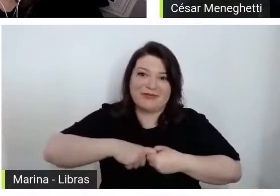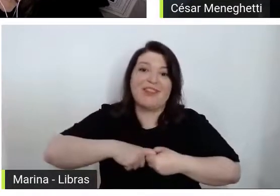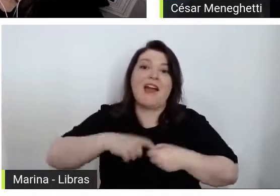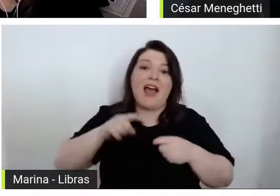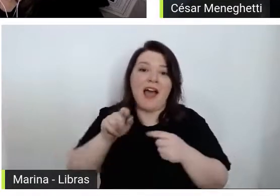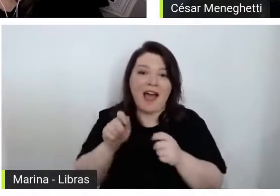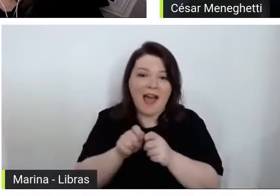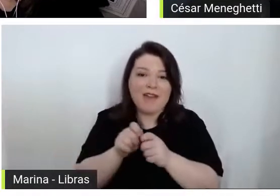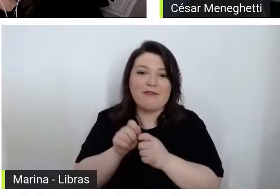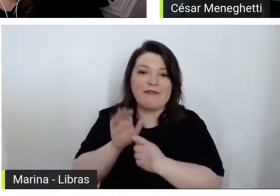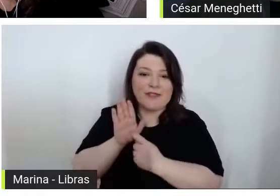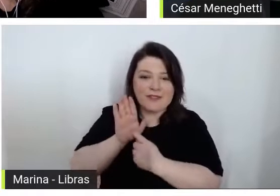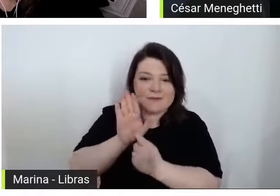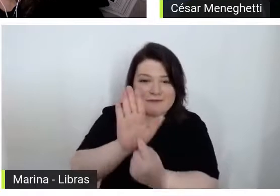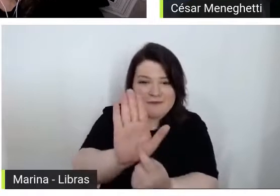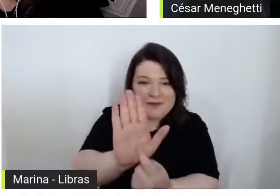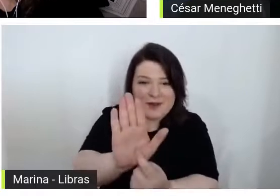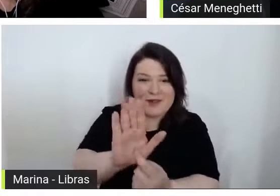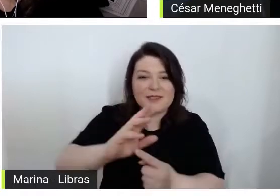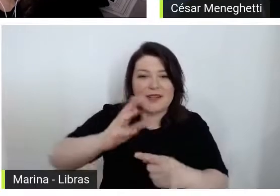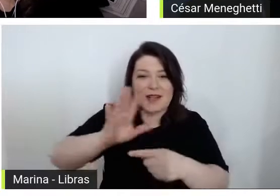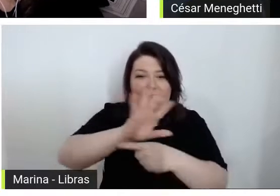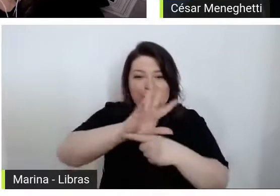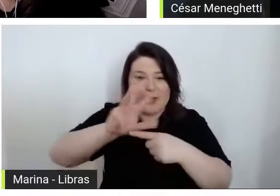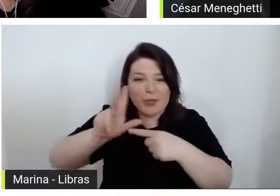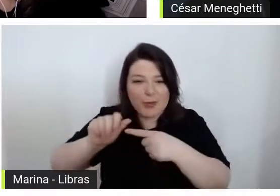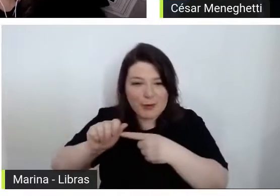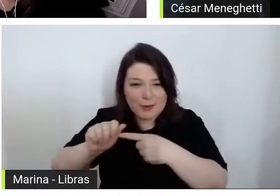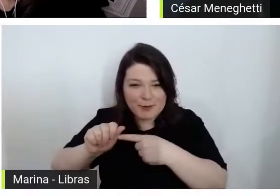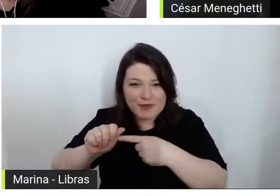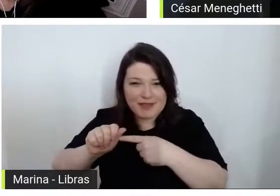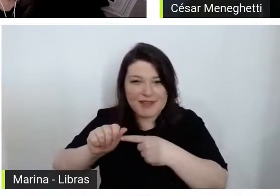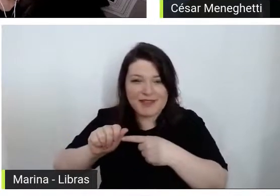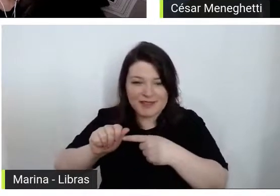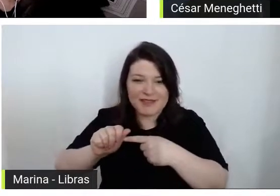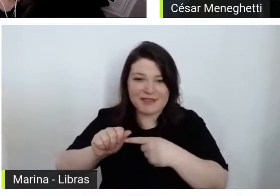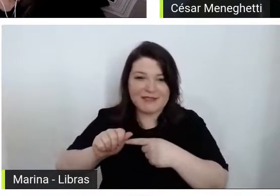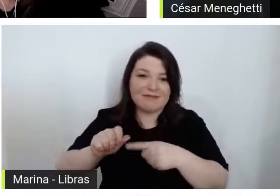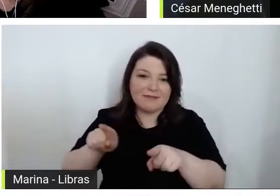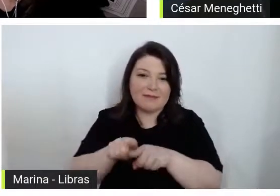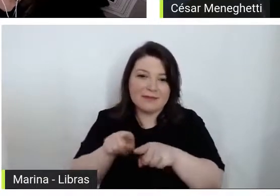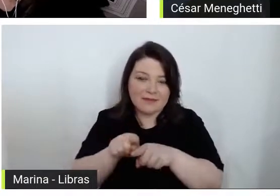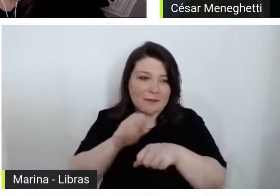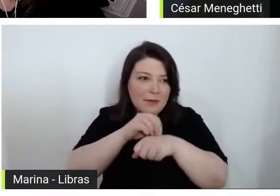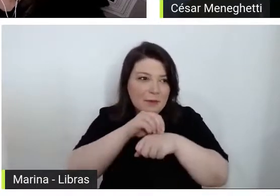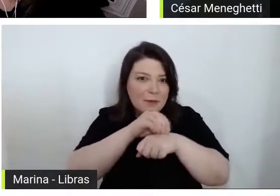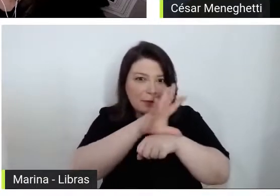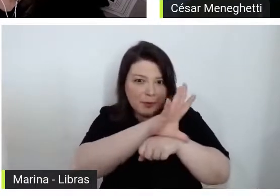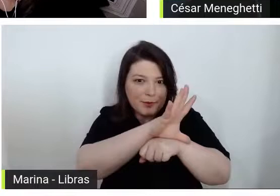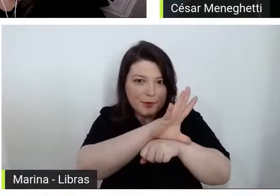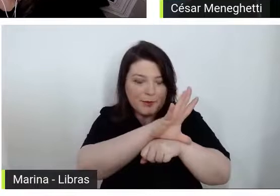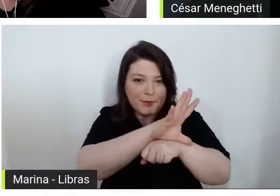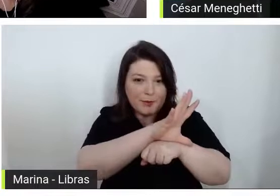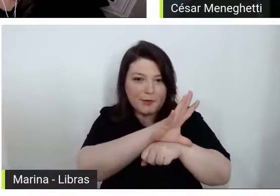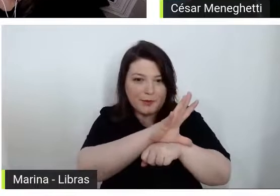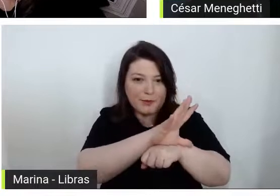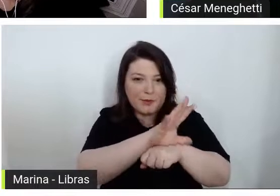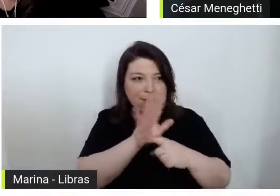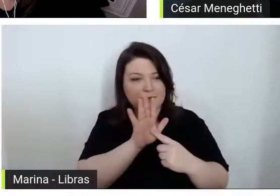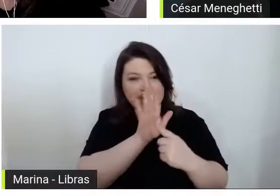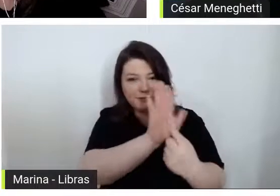no MIS, que chama Las Terras de Nádia, era uma instalação, quando a Daniela Busso era